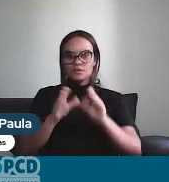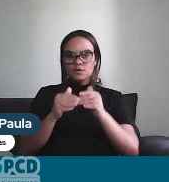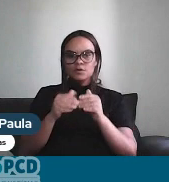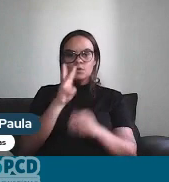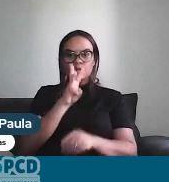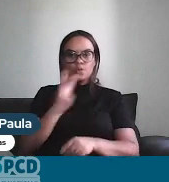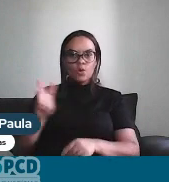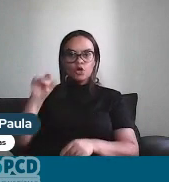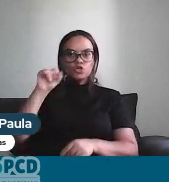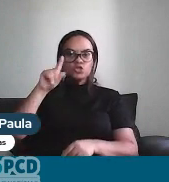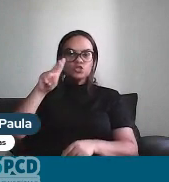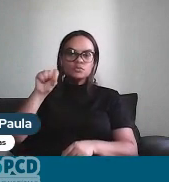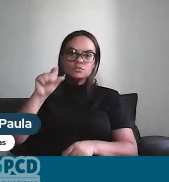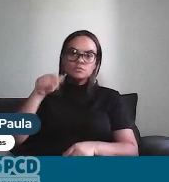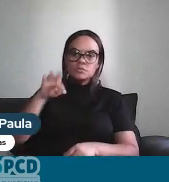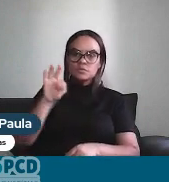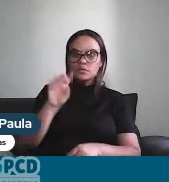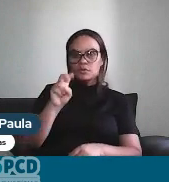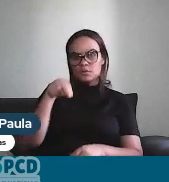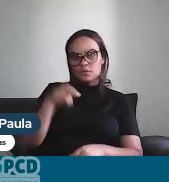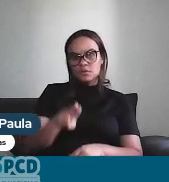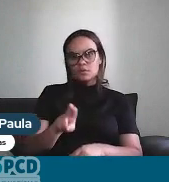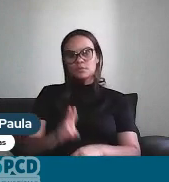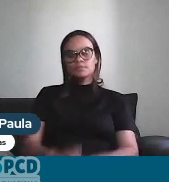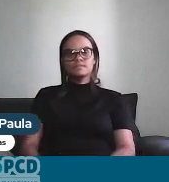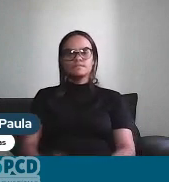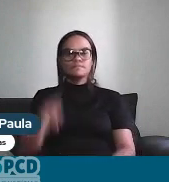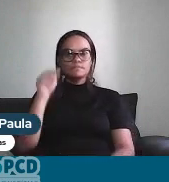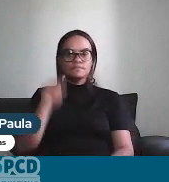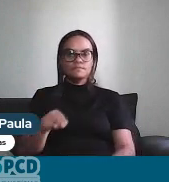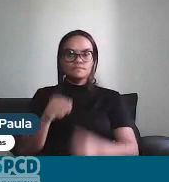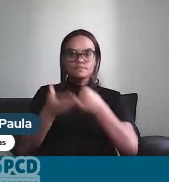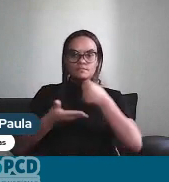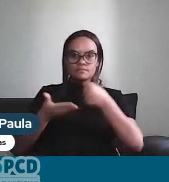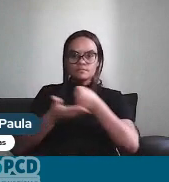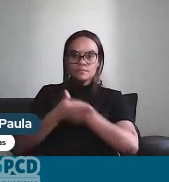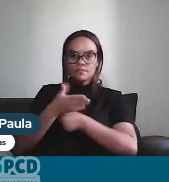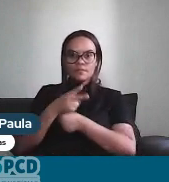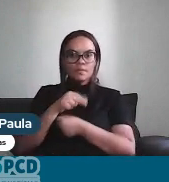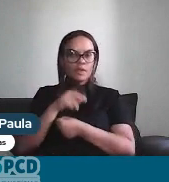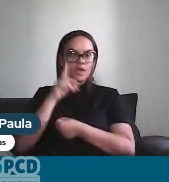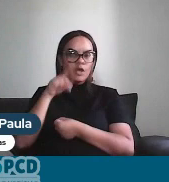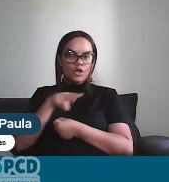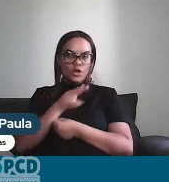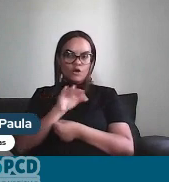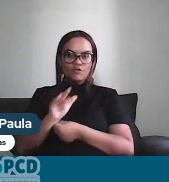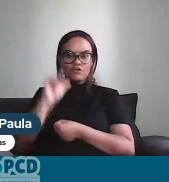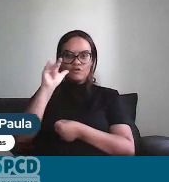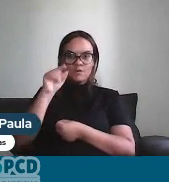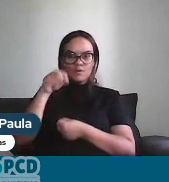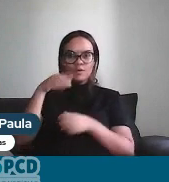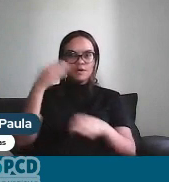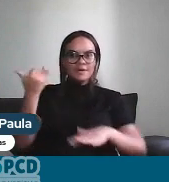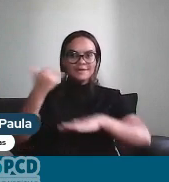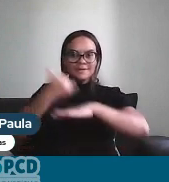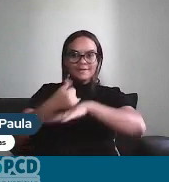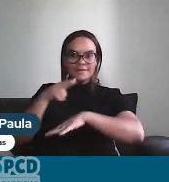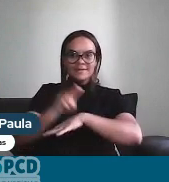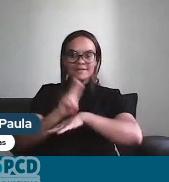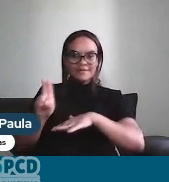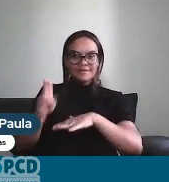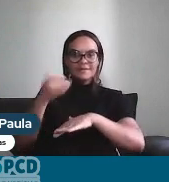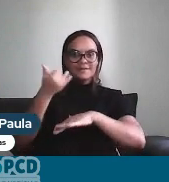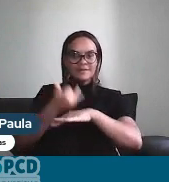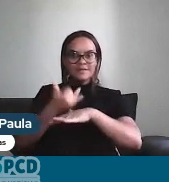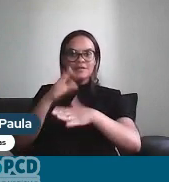Washington, porque a base deles não é Nova York, onde fica a sede da ONU, e sim a capital